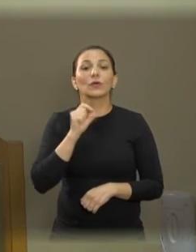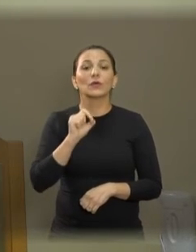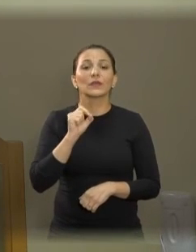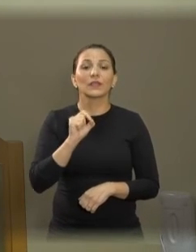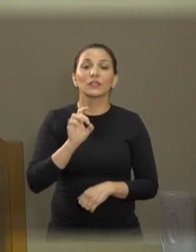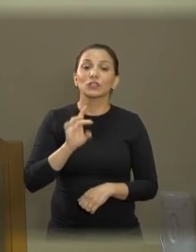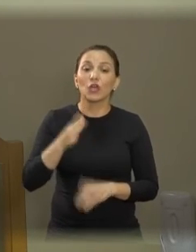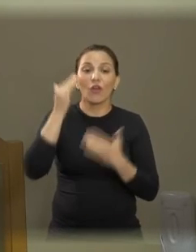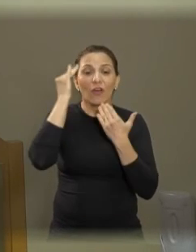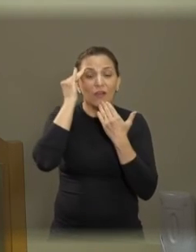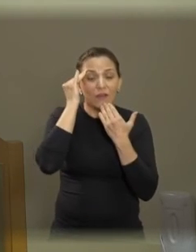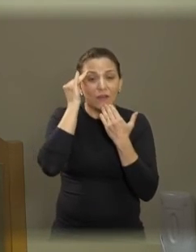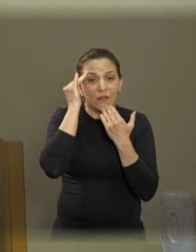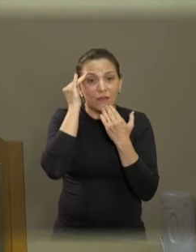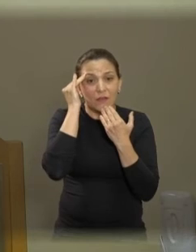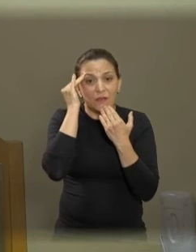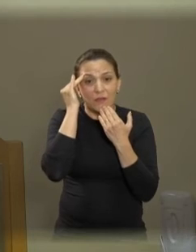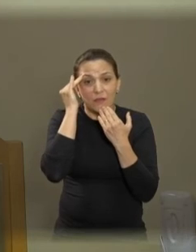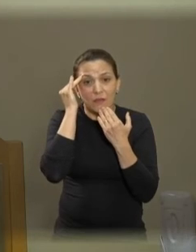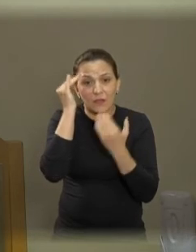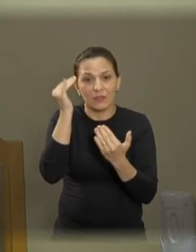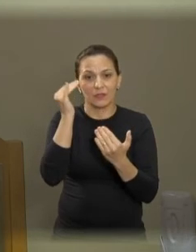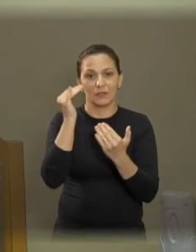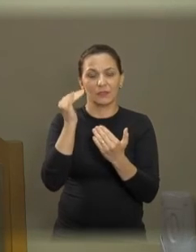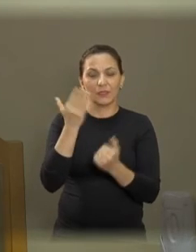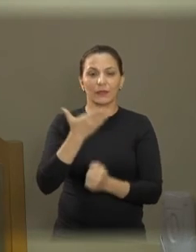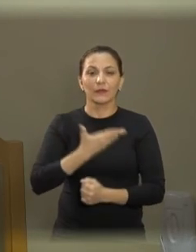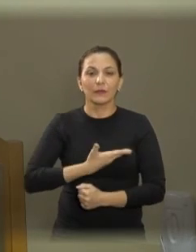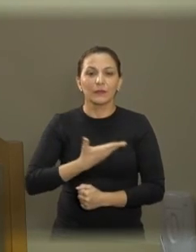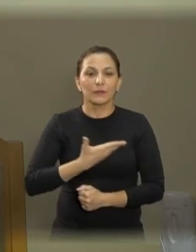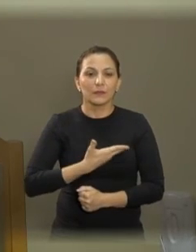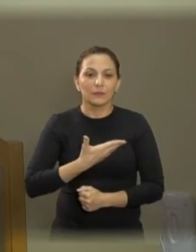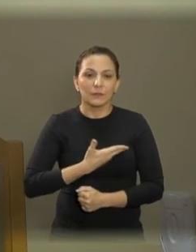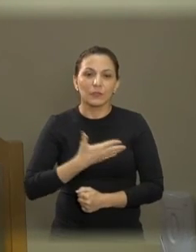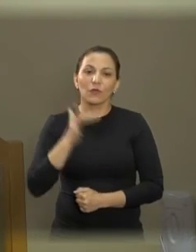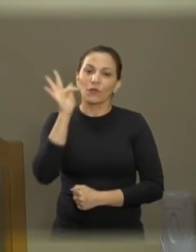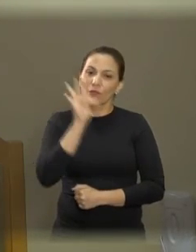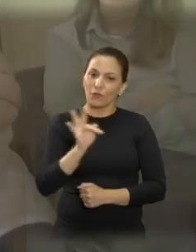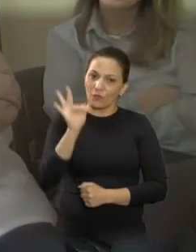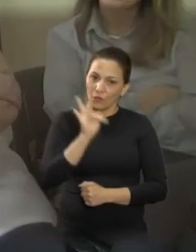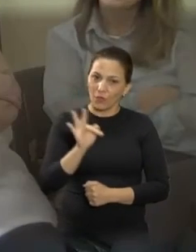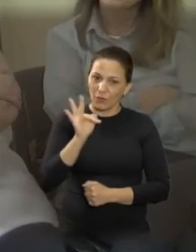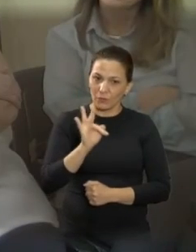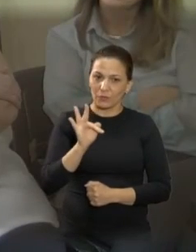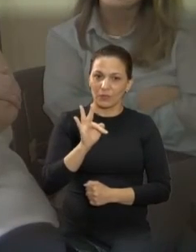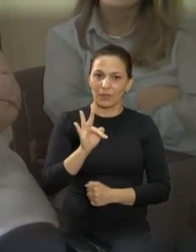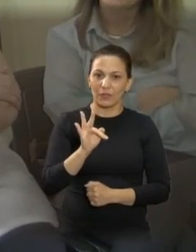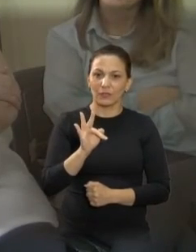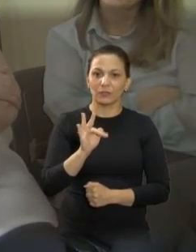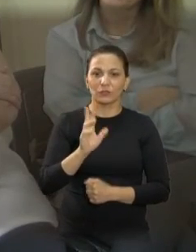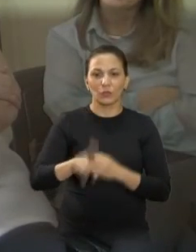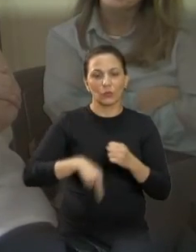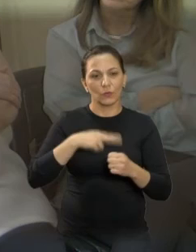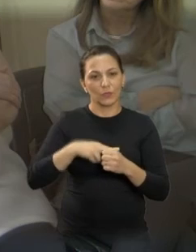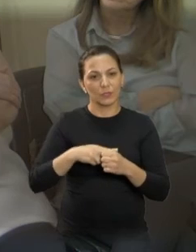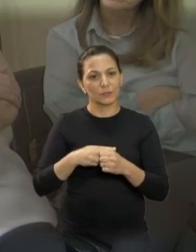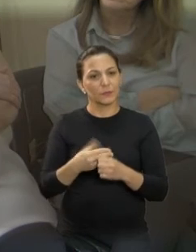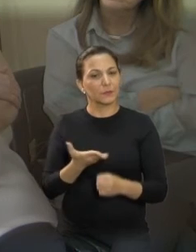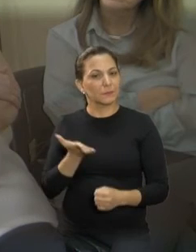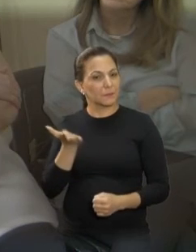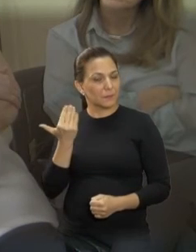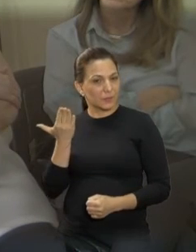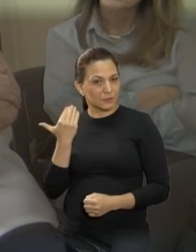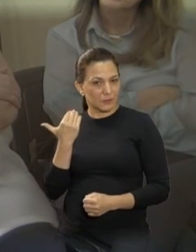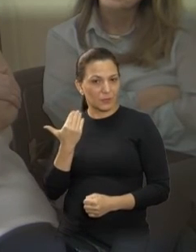eu só tenho que agradecer a muitos companheiros da Faculdade de Ciência Farmacêutica, a muitos alunos,